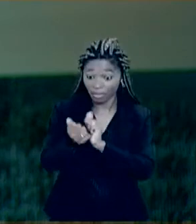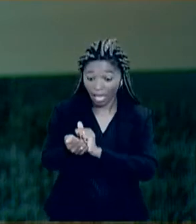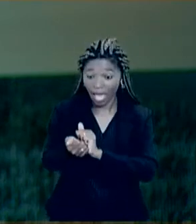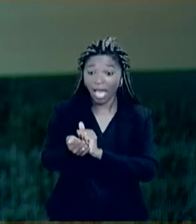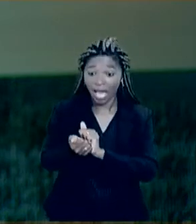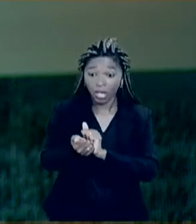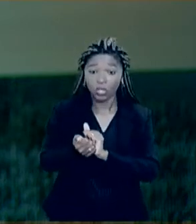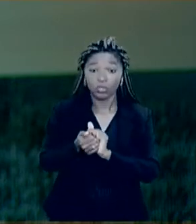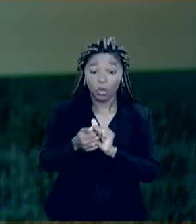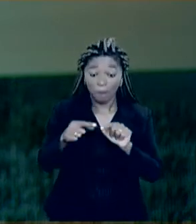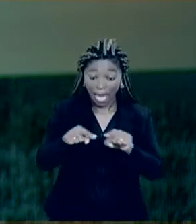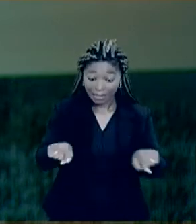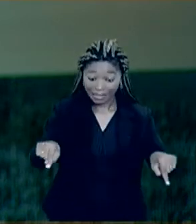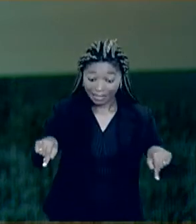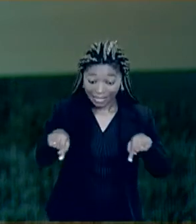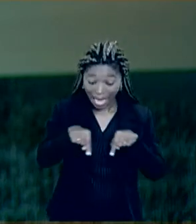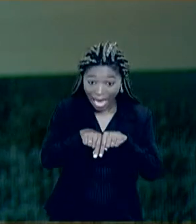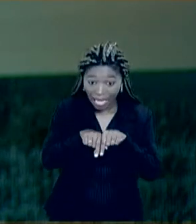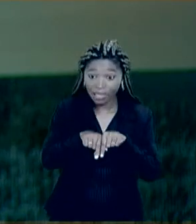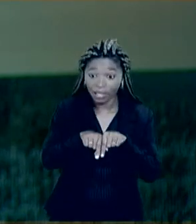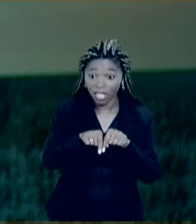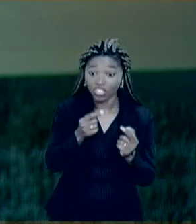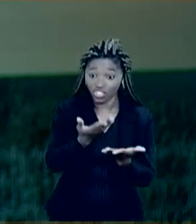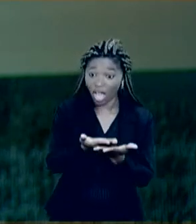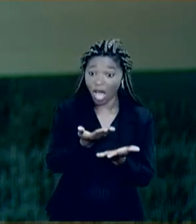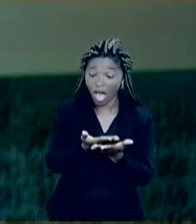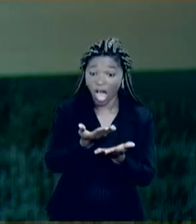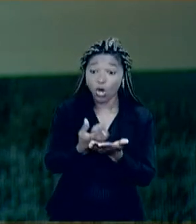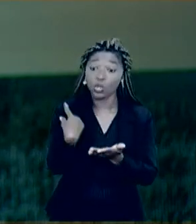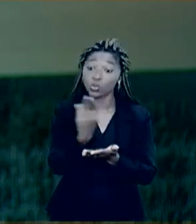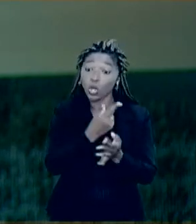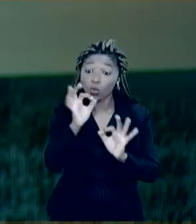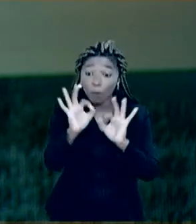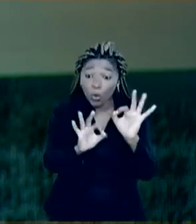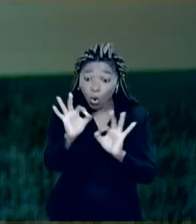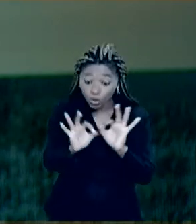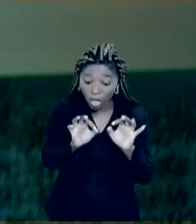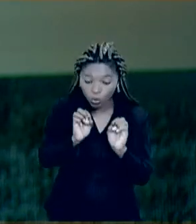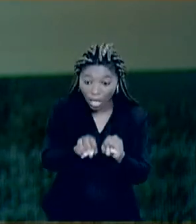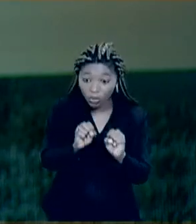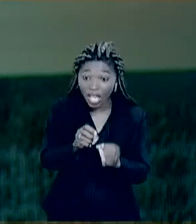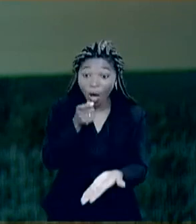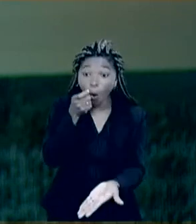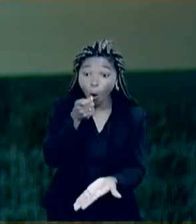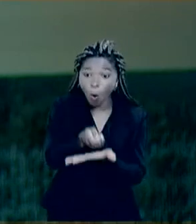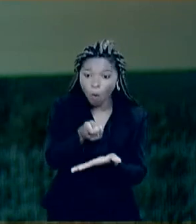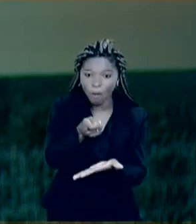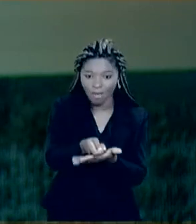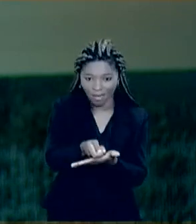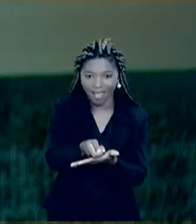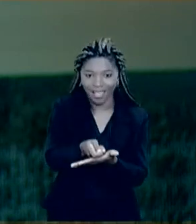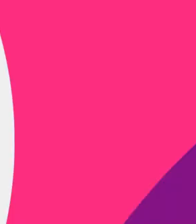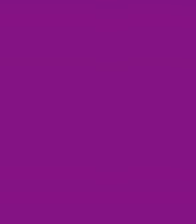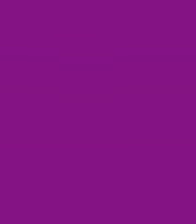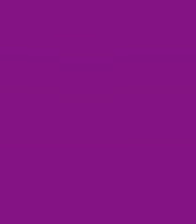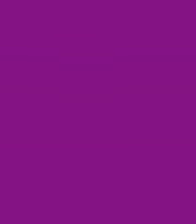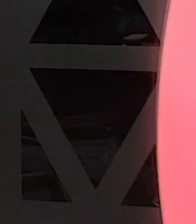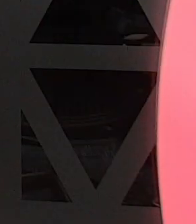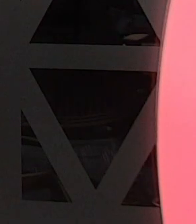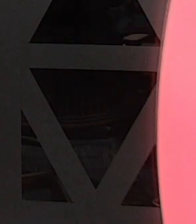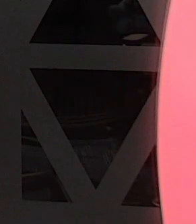para a sala de aula e que em todos os nossos projetos educacionais, obrigatoriamente, essa agenda está